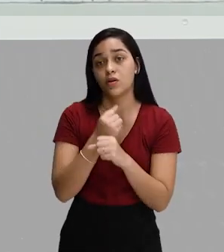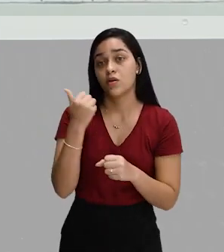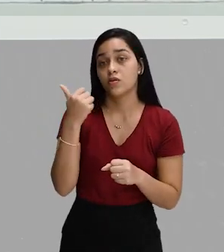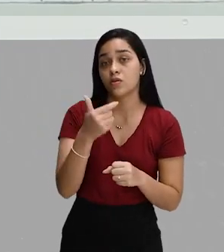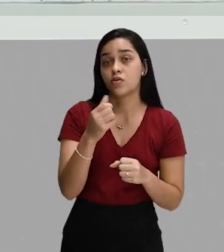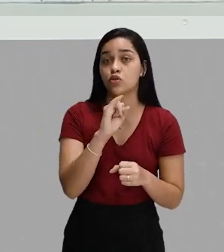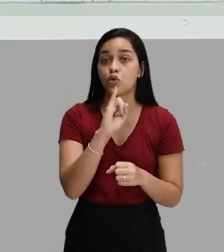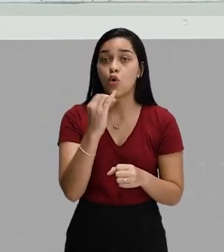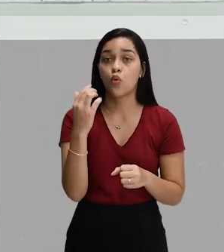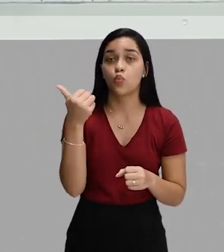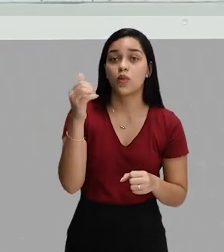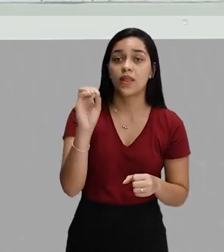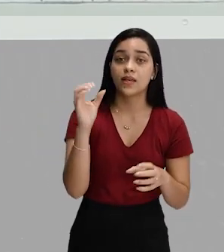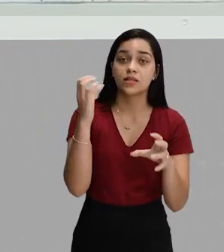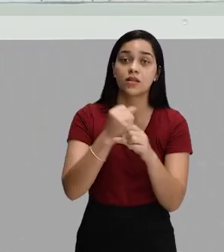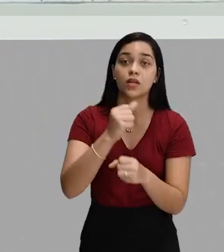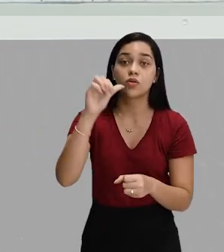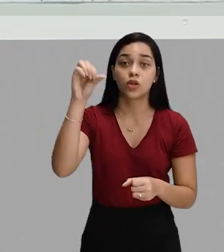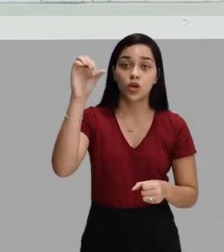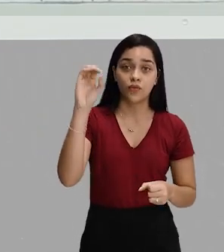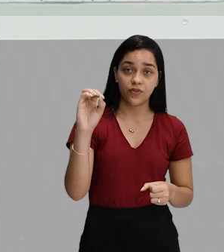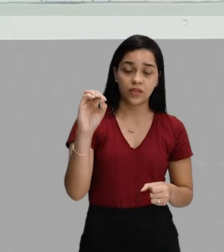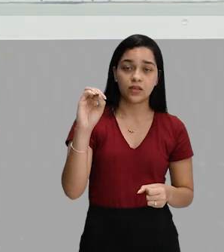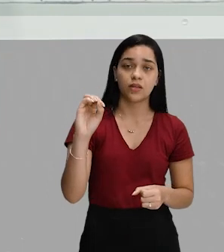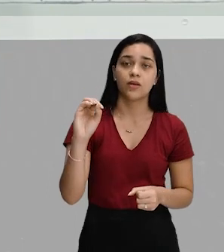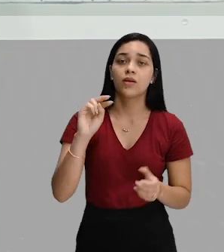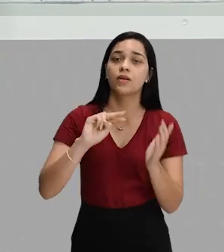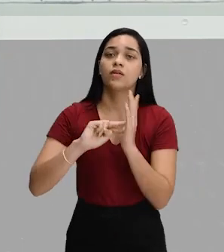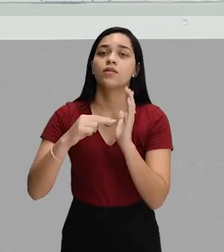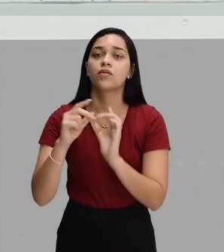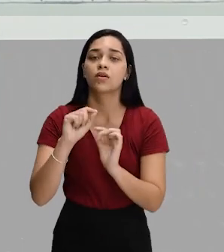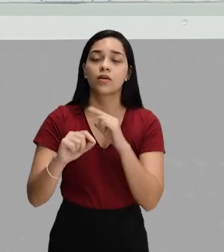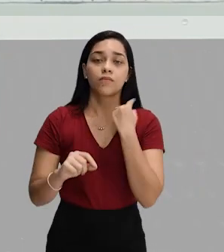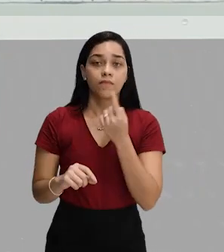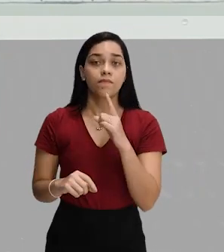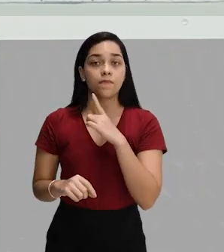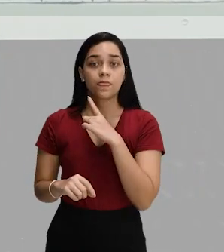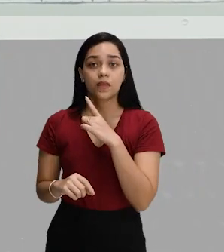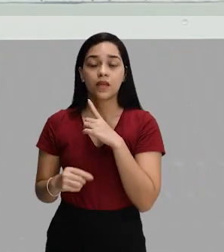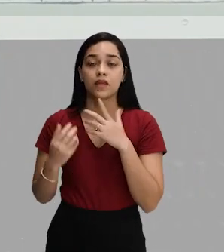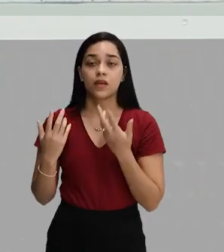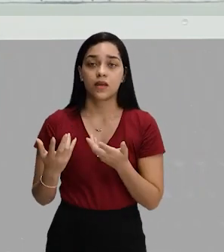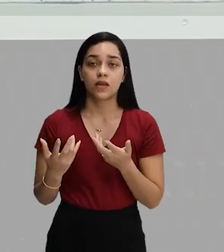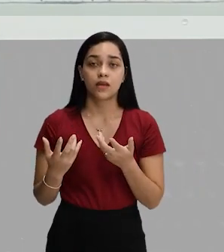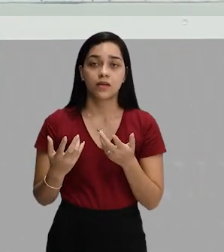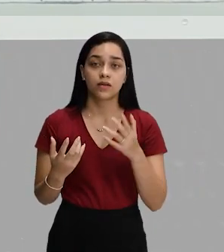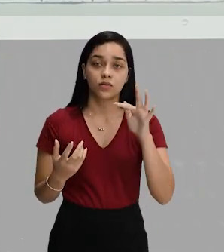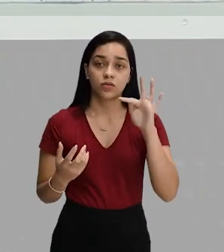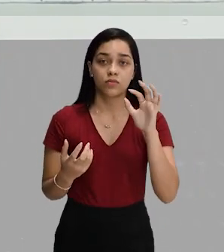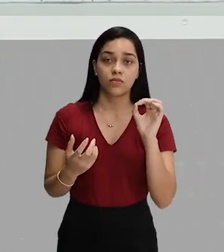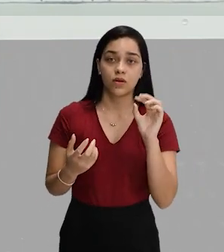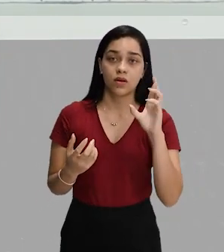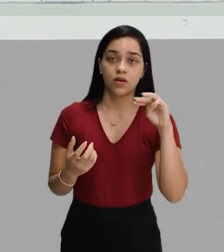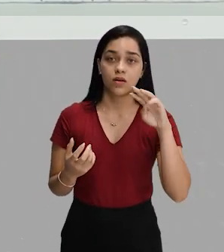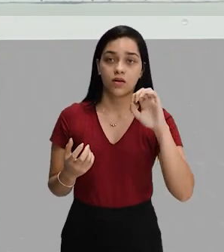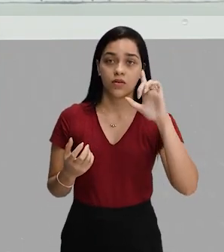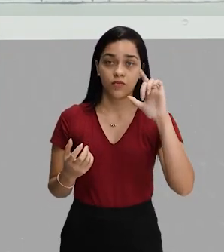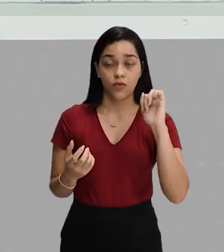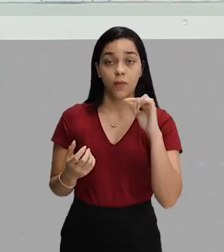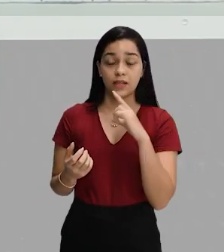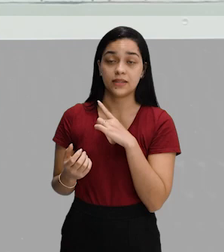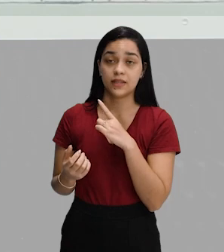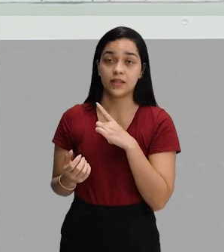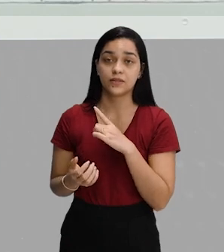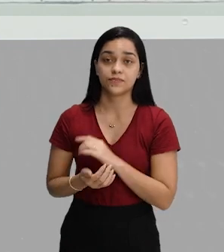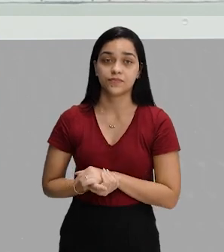for 10, o resultado é o quê? 90. Ou seja, a gente conseguiu chegar numa fórmula. Aqui eu tenho uma